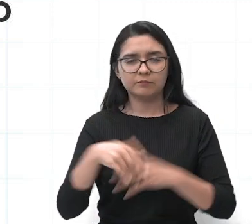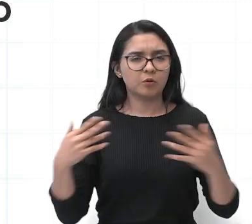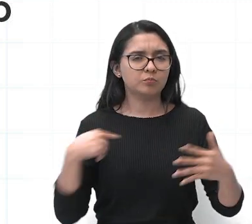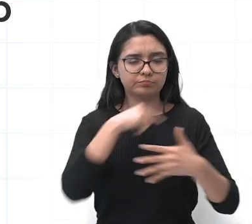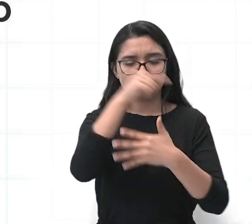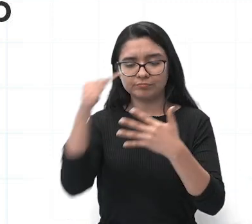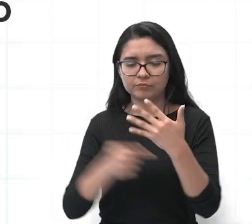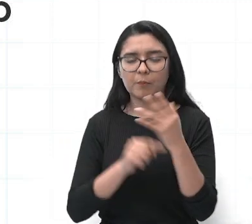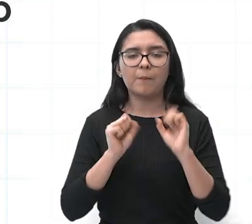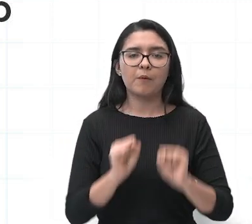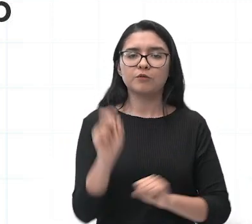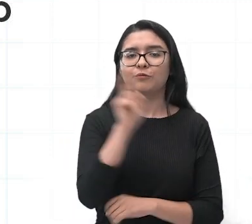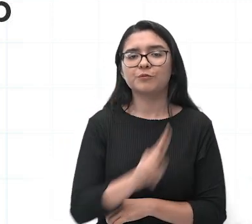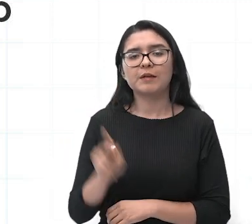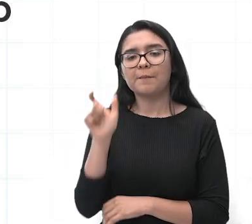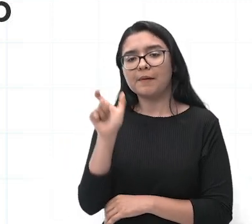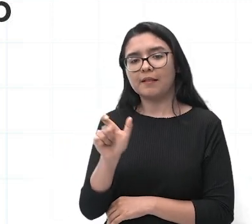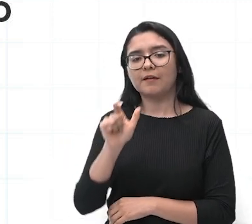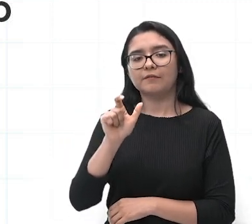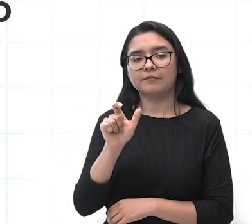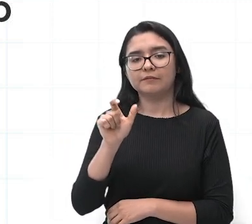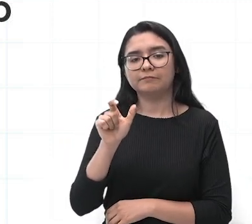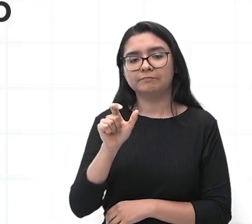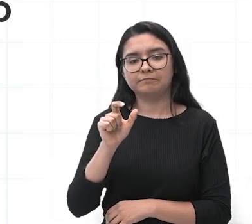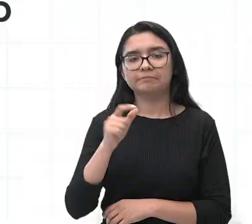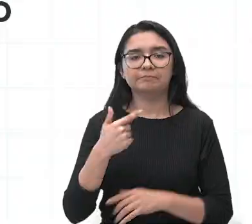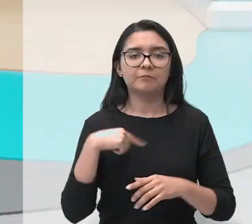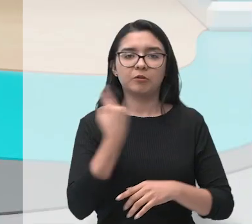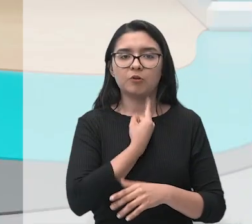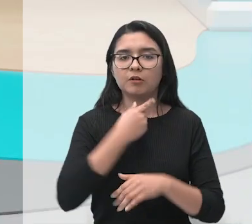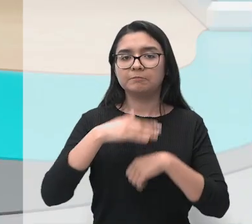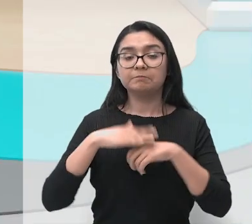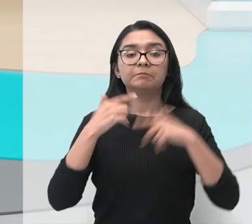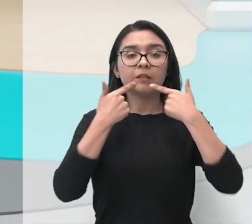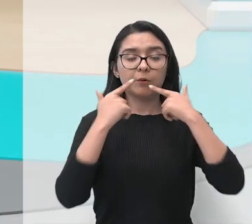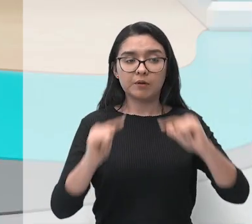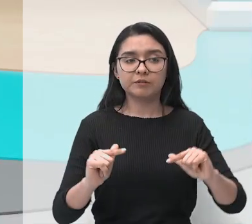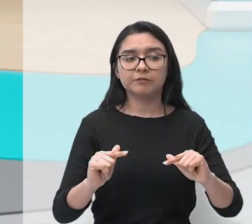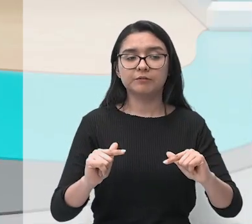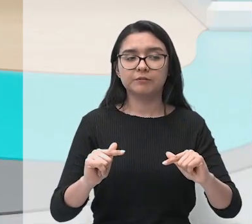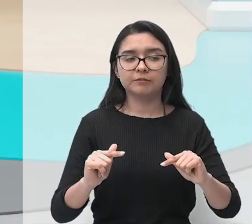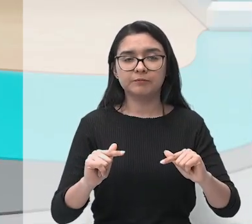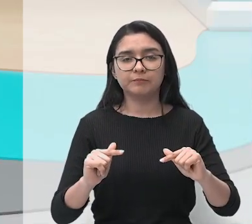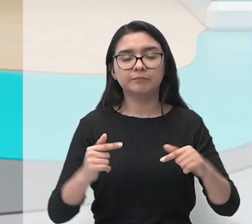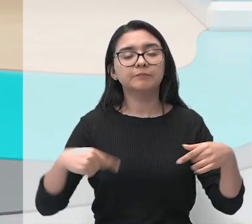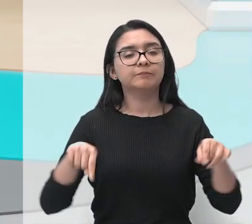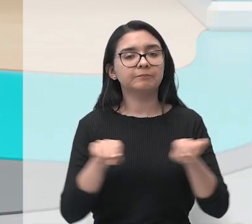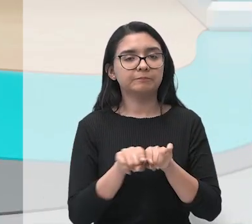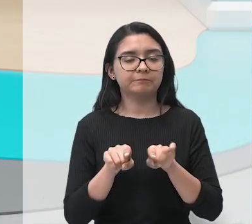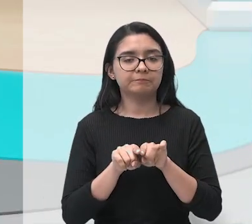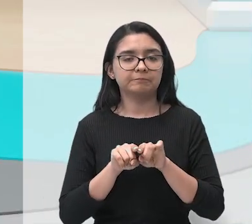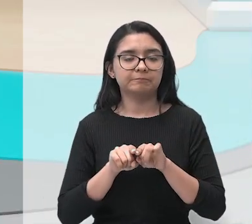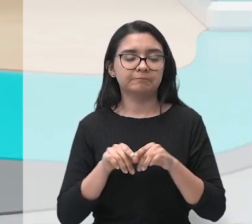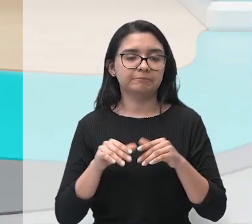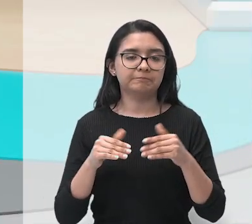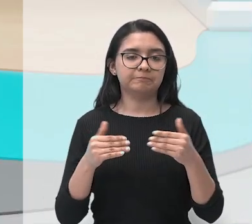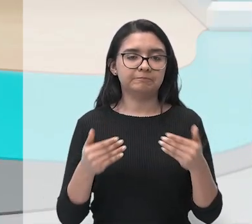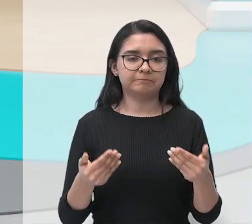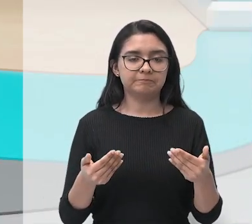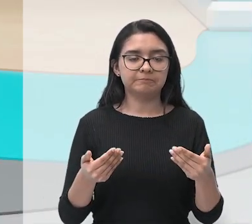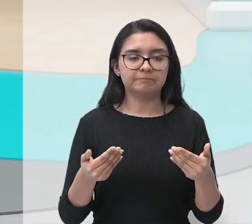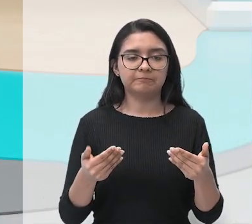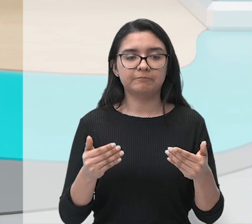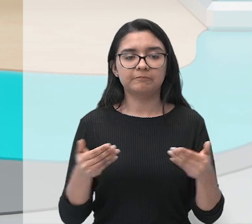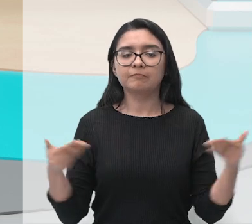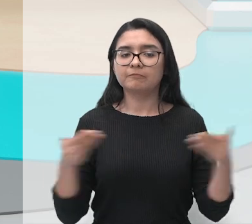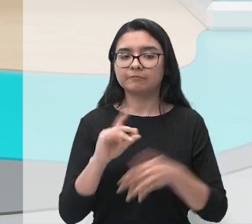isso a gente pode utilizar aí na nossa linguagem, certo? Bom, agora que a gente já